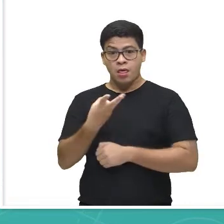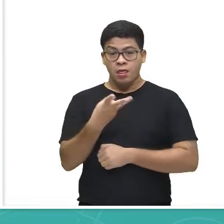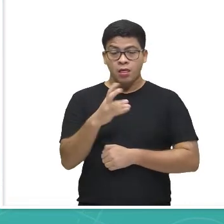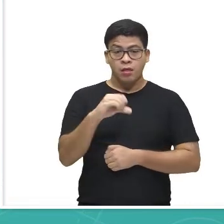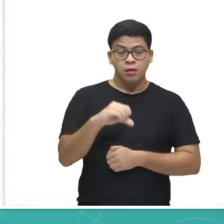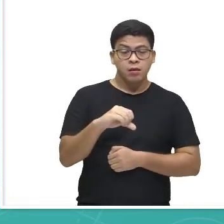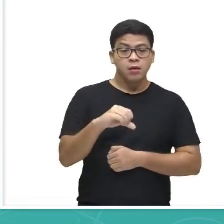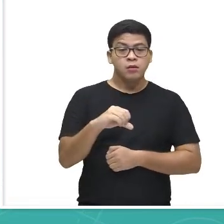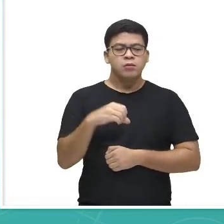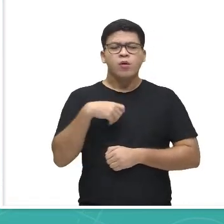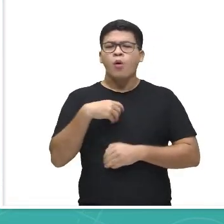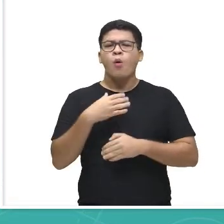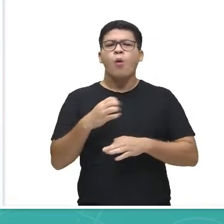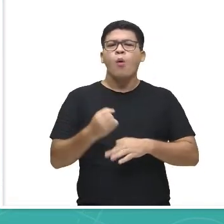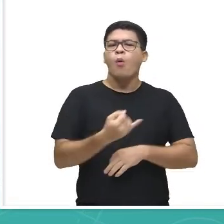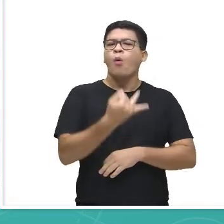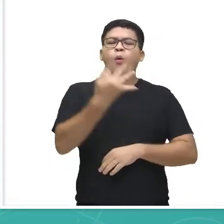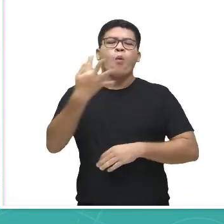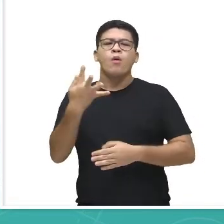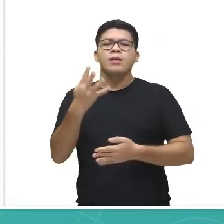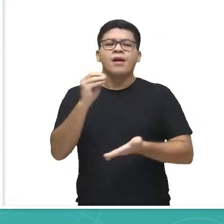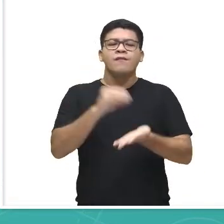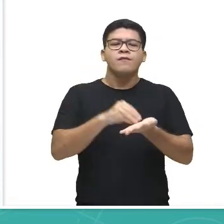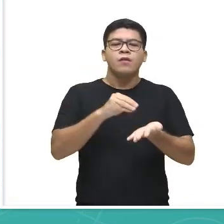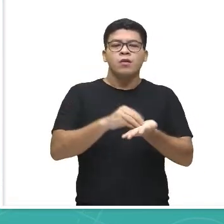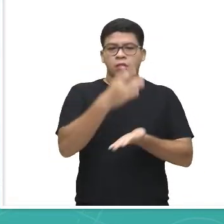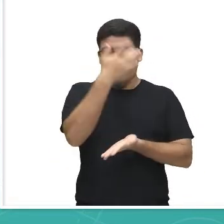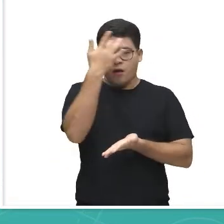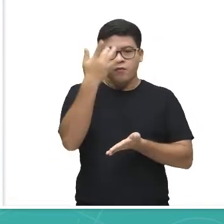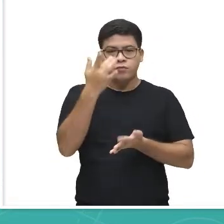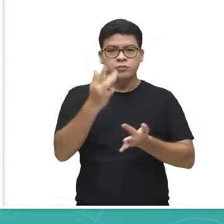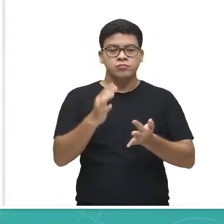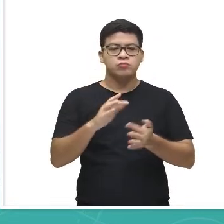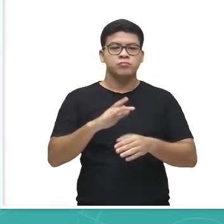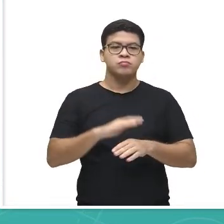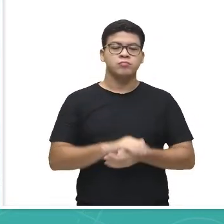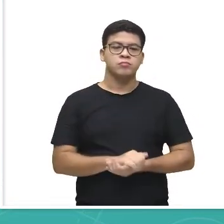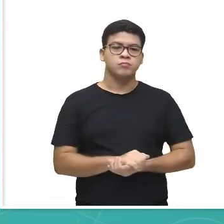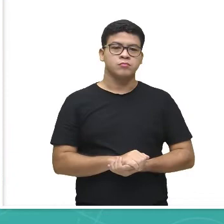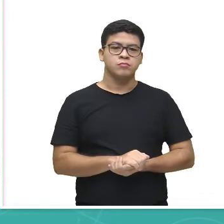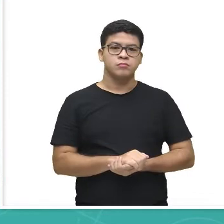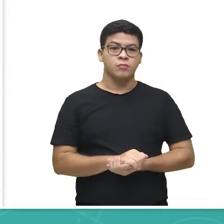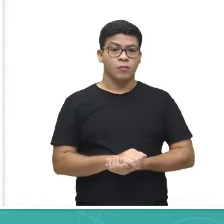passageiros. Quantas poltronas desse ônibus estavam desocupadas?